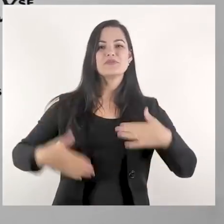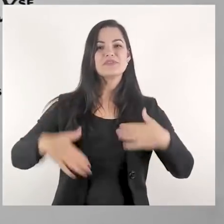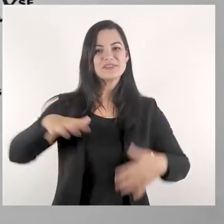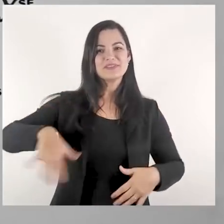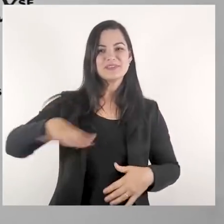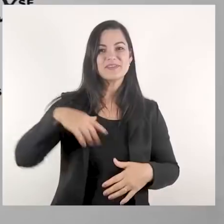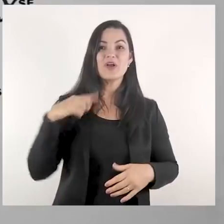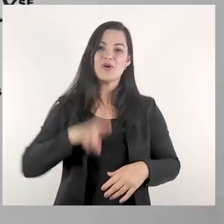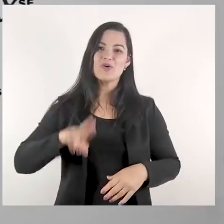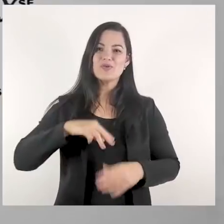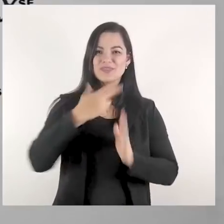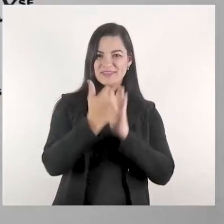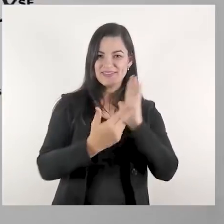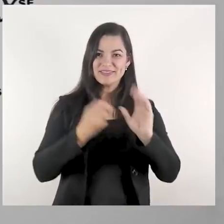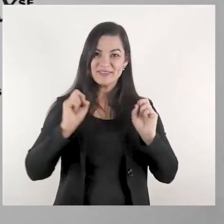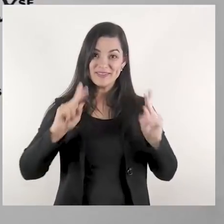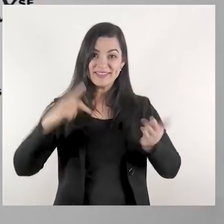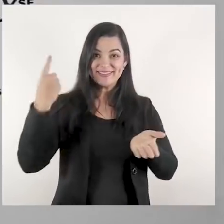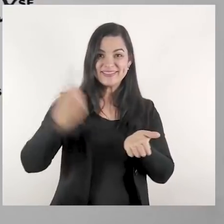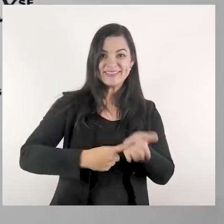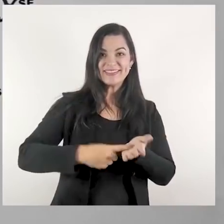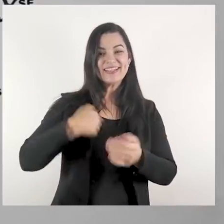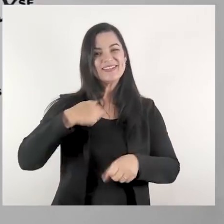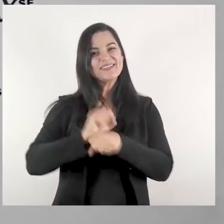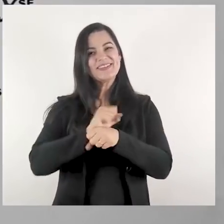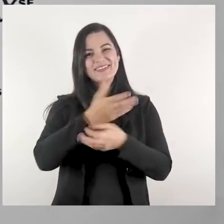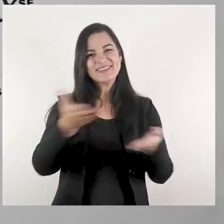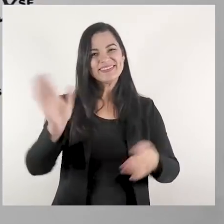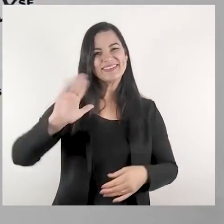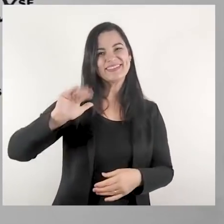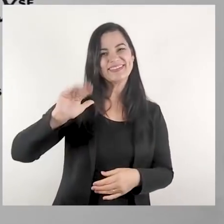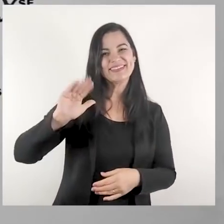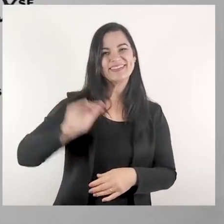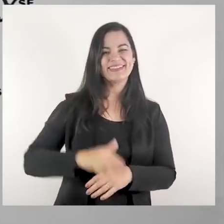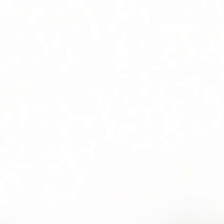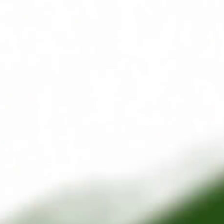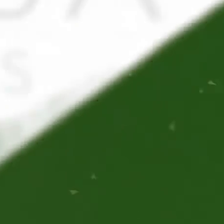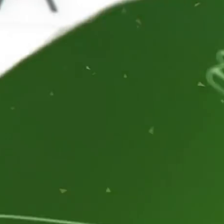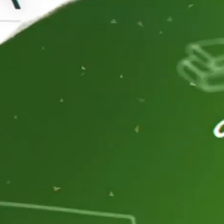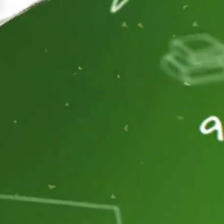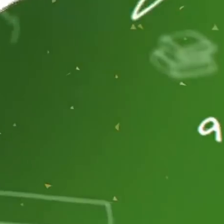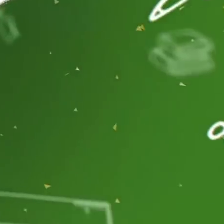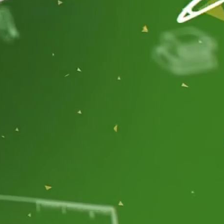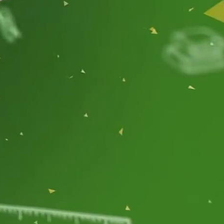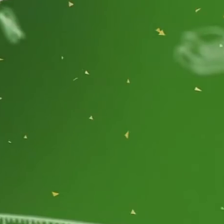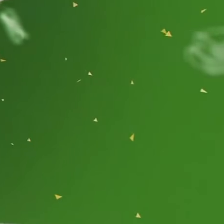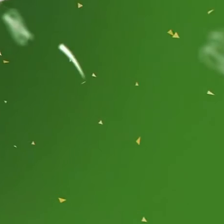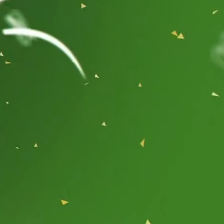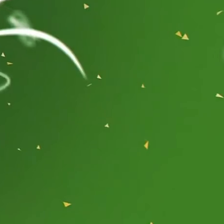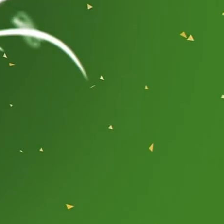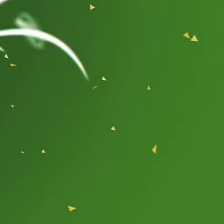o nosso mapa. Combinado? Te espero aqui amanhã. Tchau, tchau!